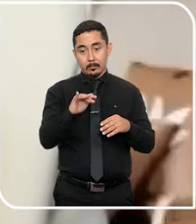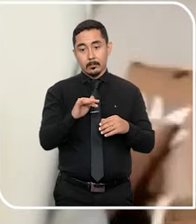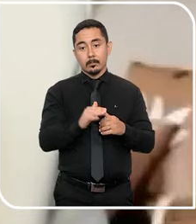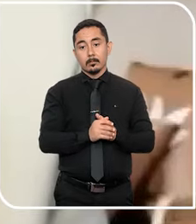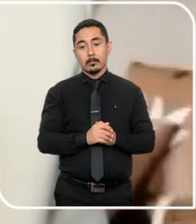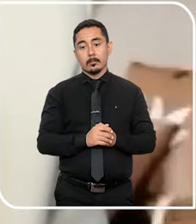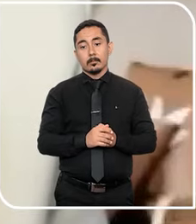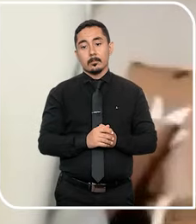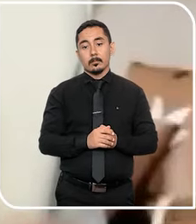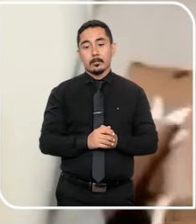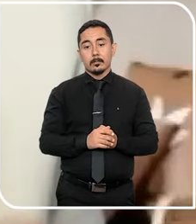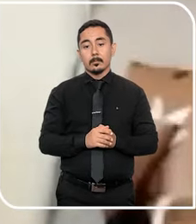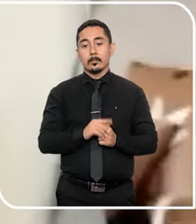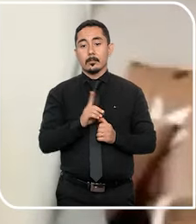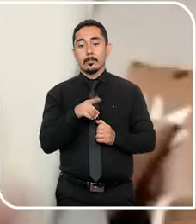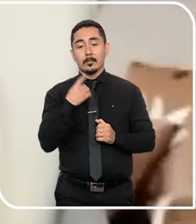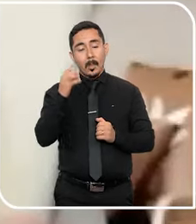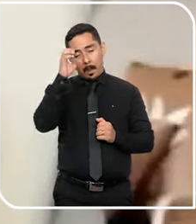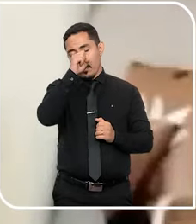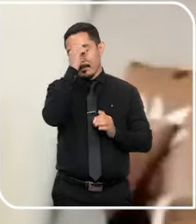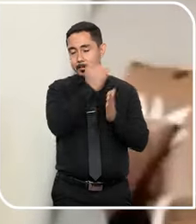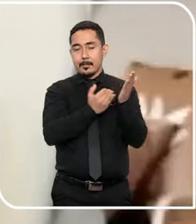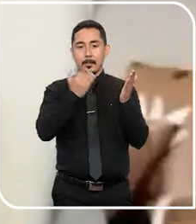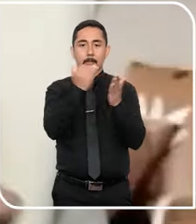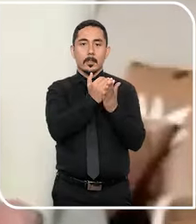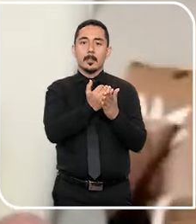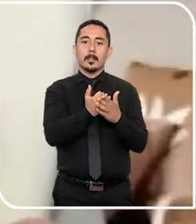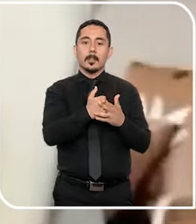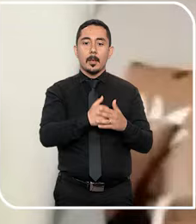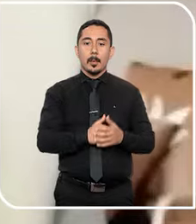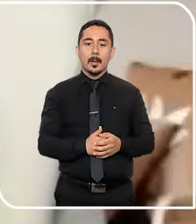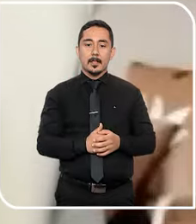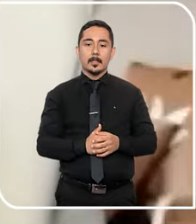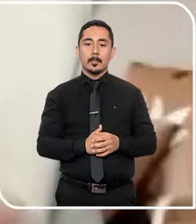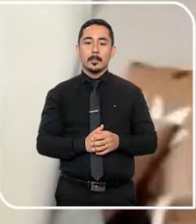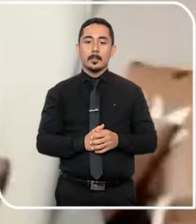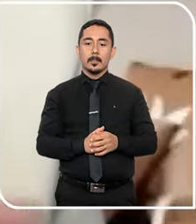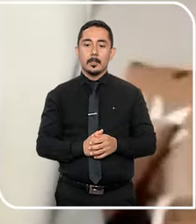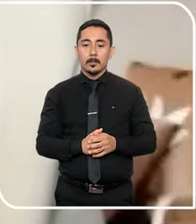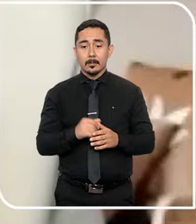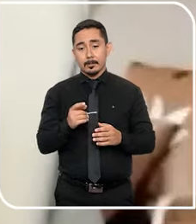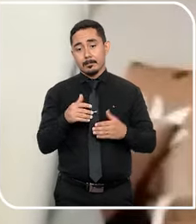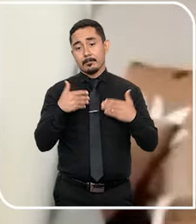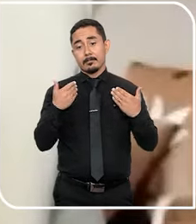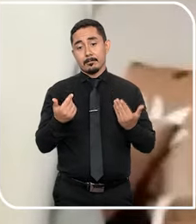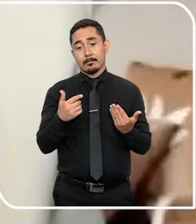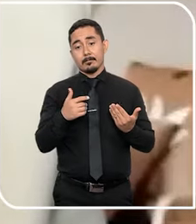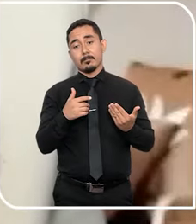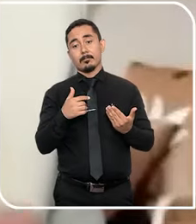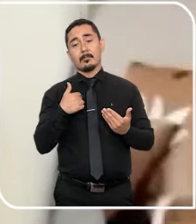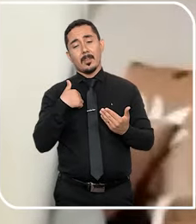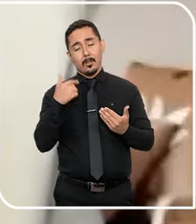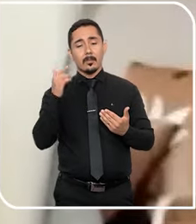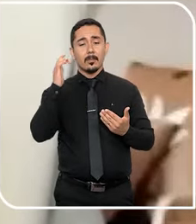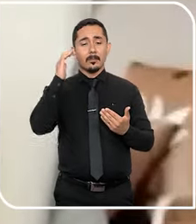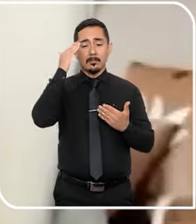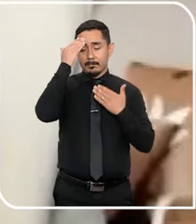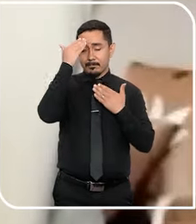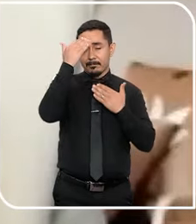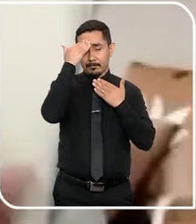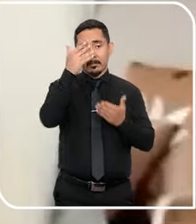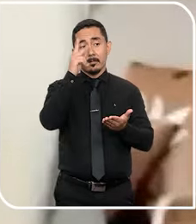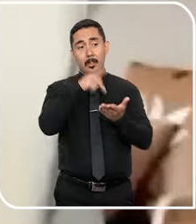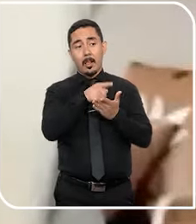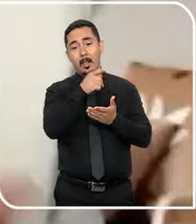alguma coisa para as nossas crianças a gente na verdade aprende muito mais com elas do que ensina qualquer coisa então eu acho